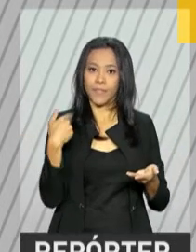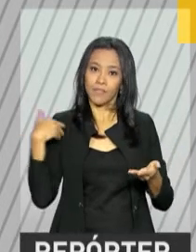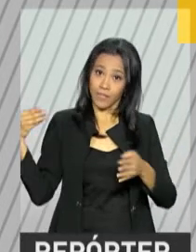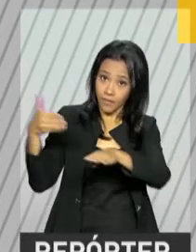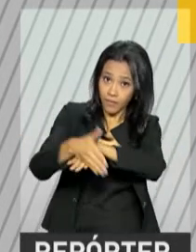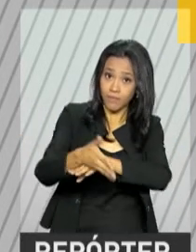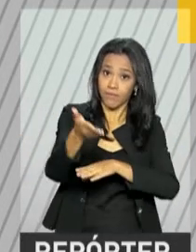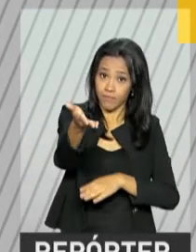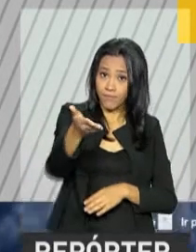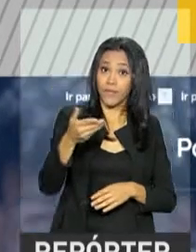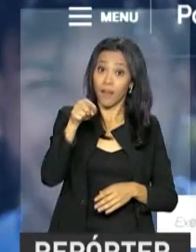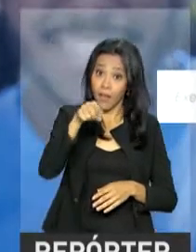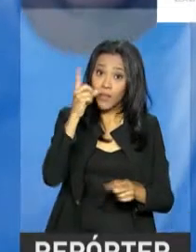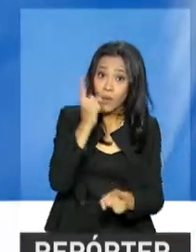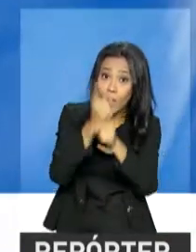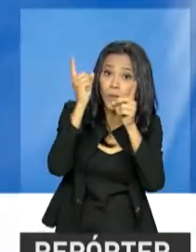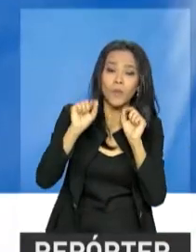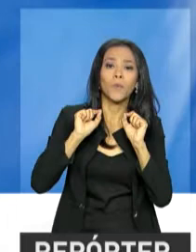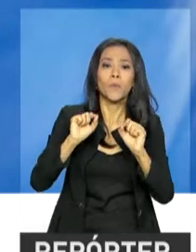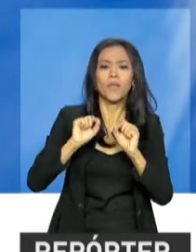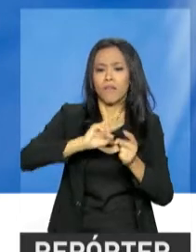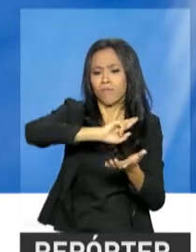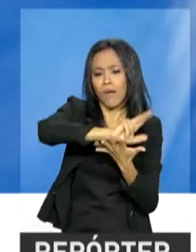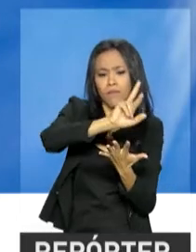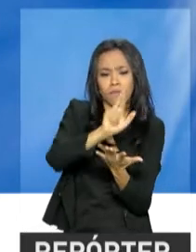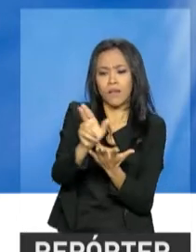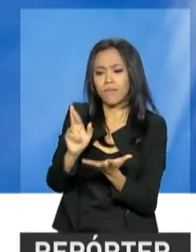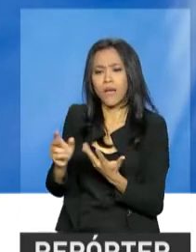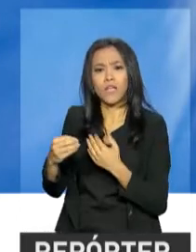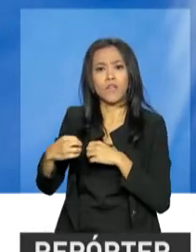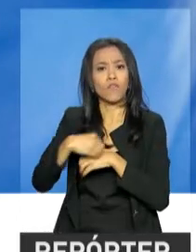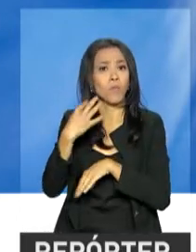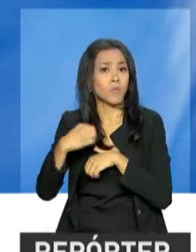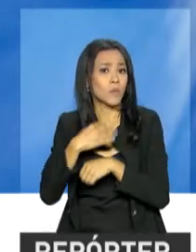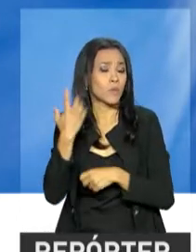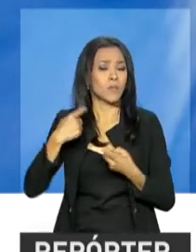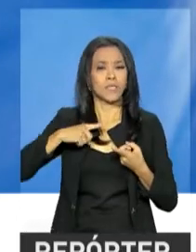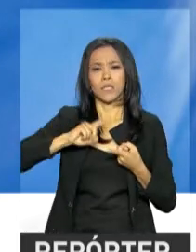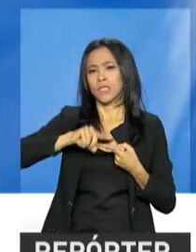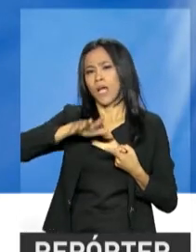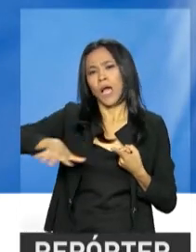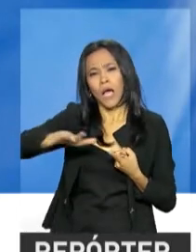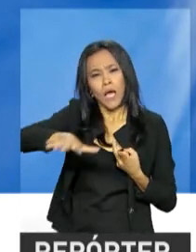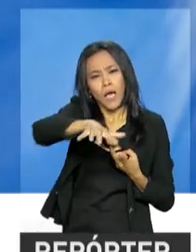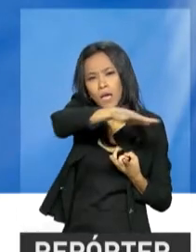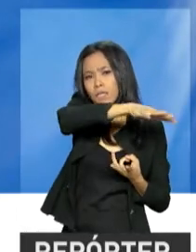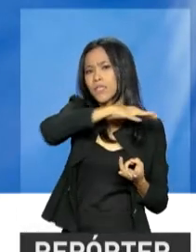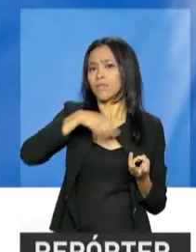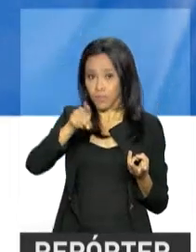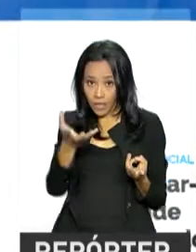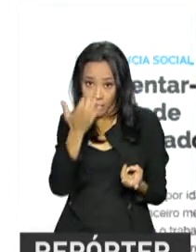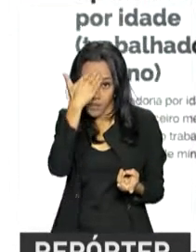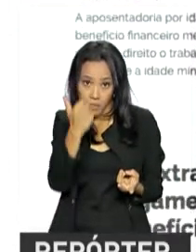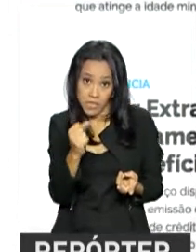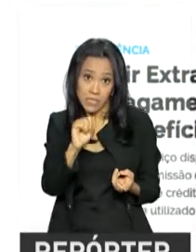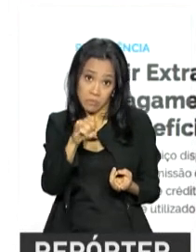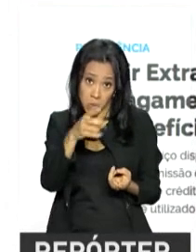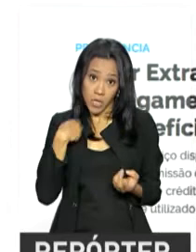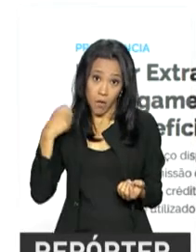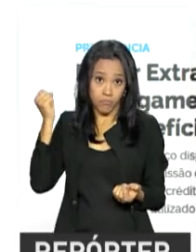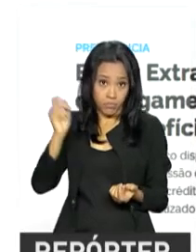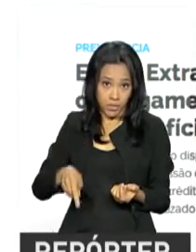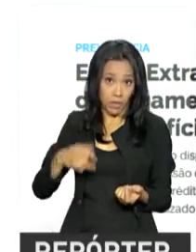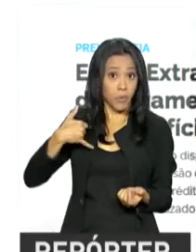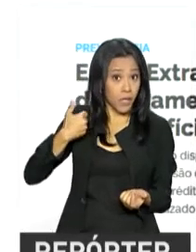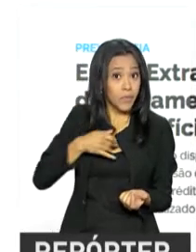www.servidor.gov.br lá é possível ter acesso a várias informações de diferentes setores você quer saber se já pode se aposentar por